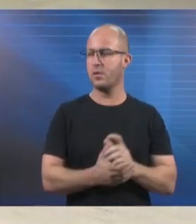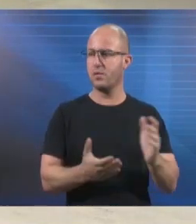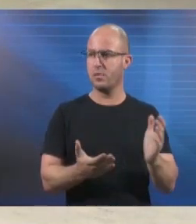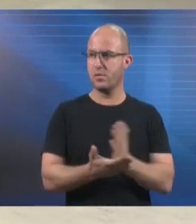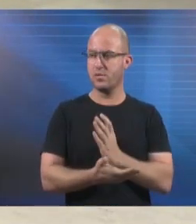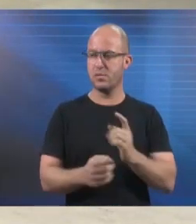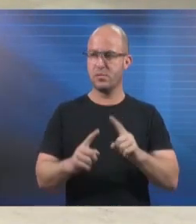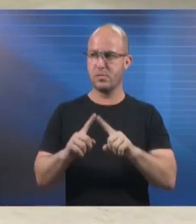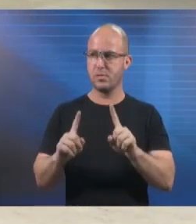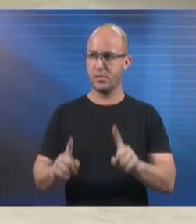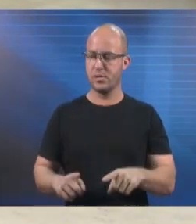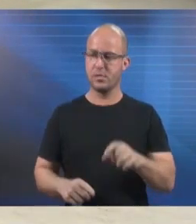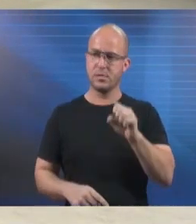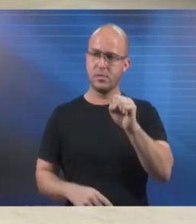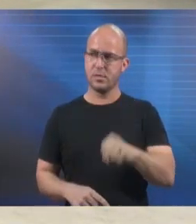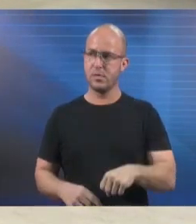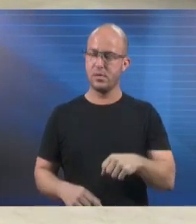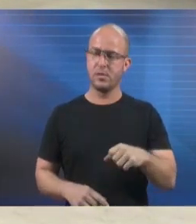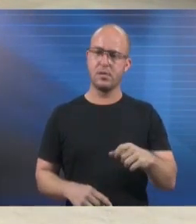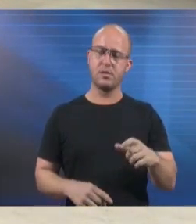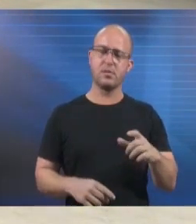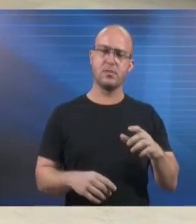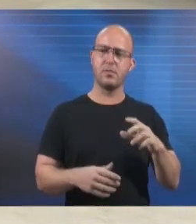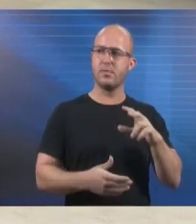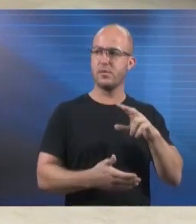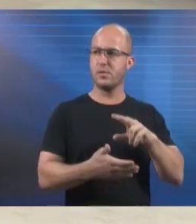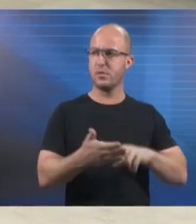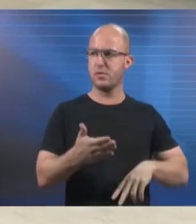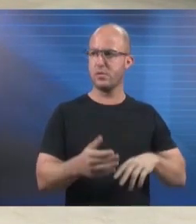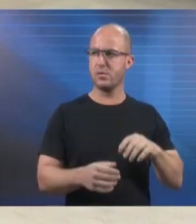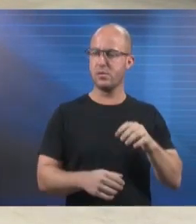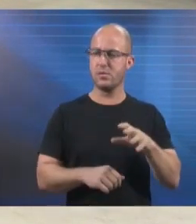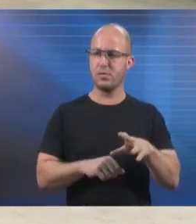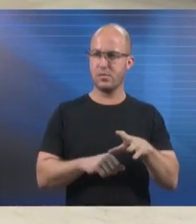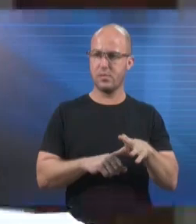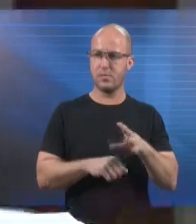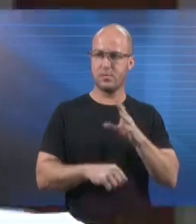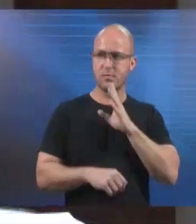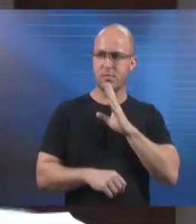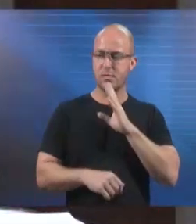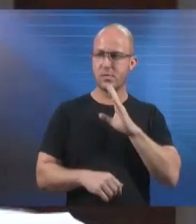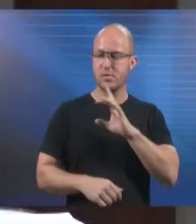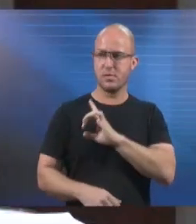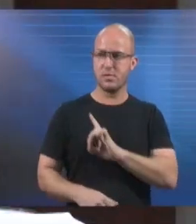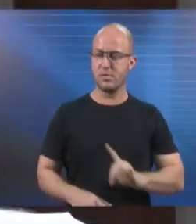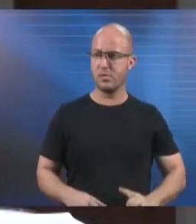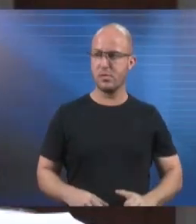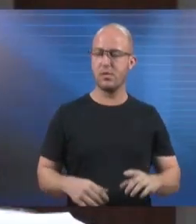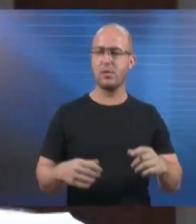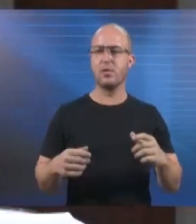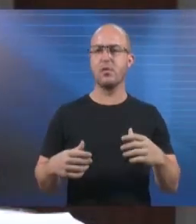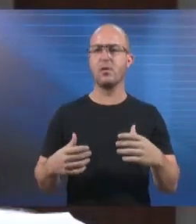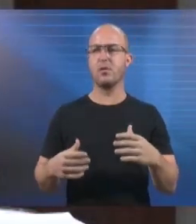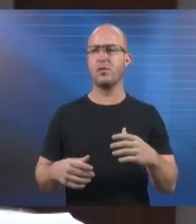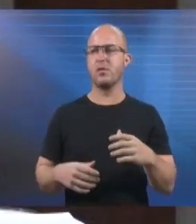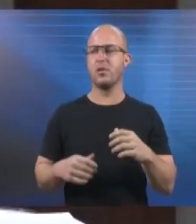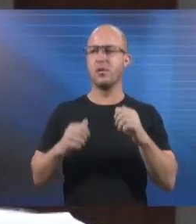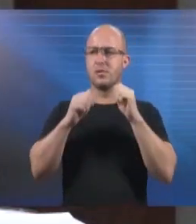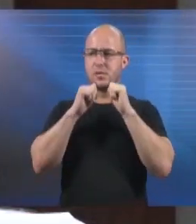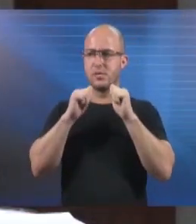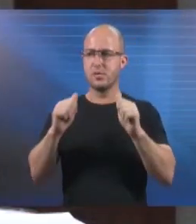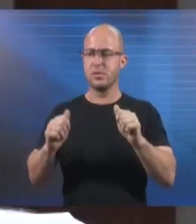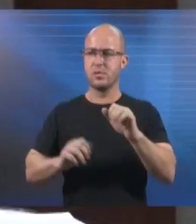projetos sim eu tô fazendo a leitura Para conhecimento dos deputados enquanto a assessoria